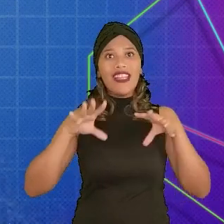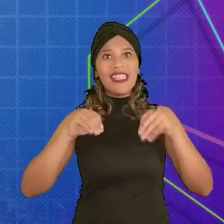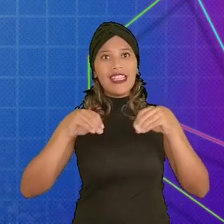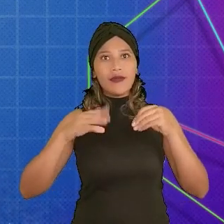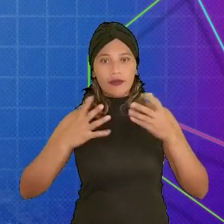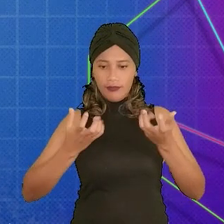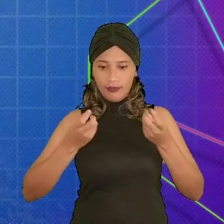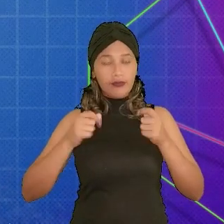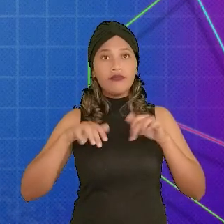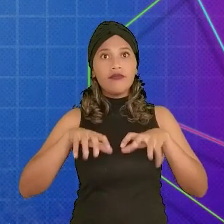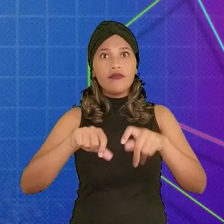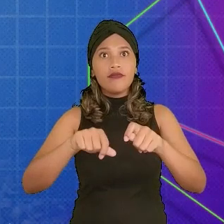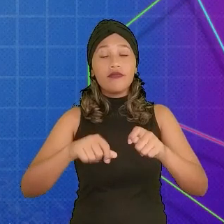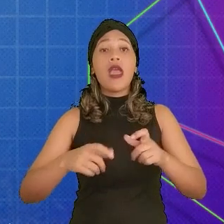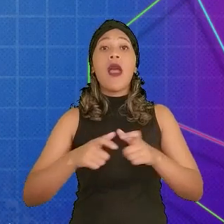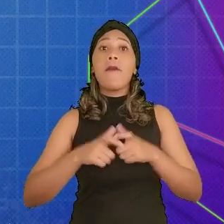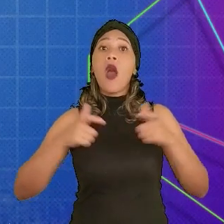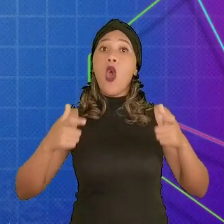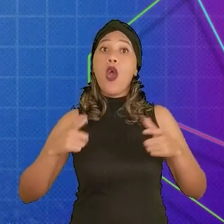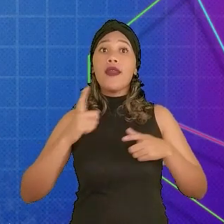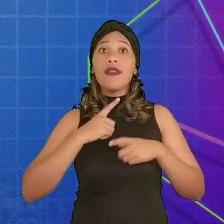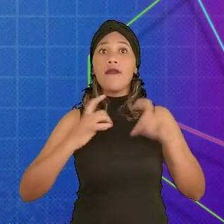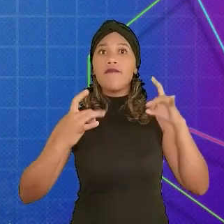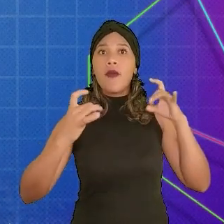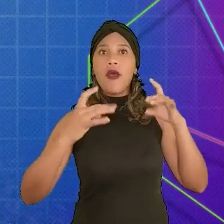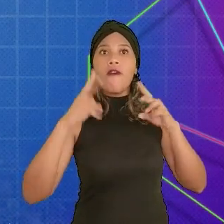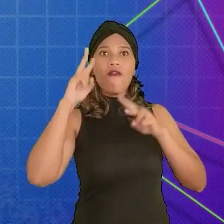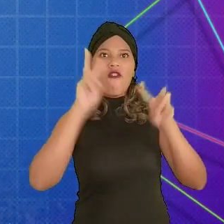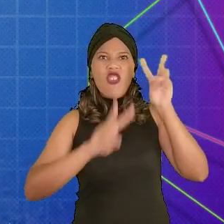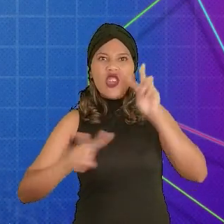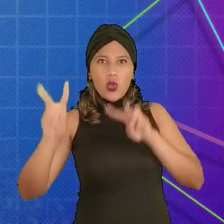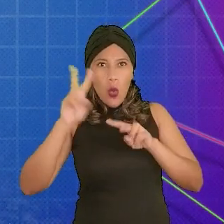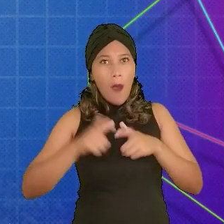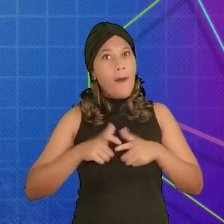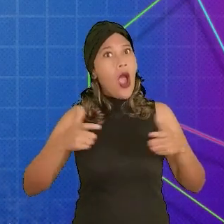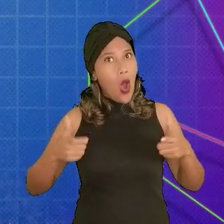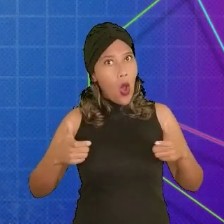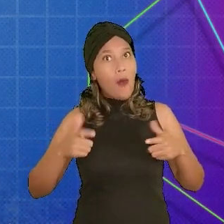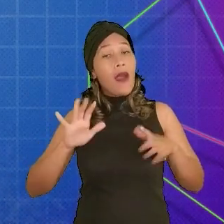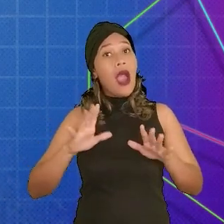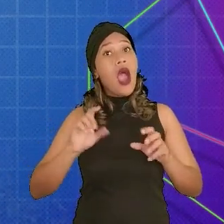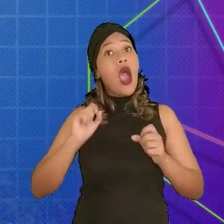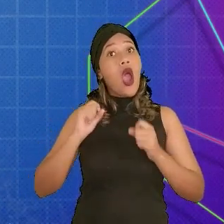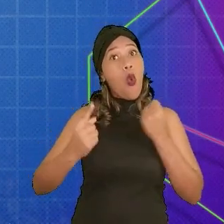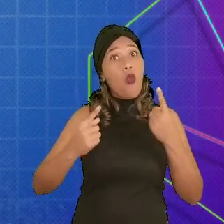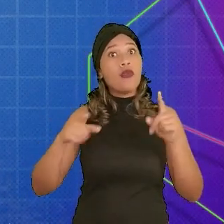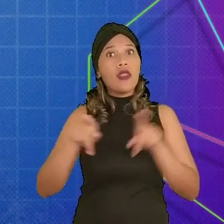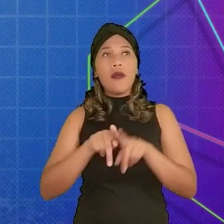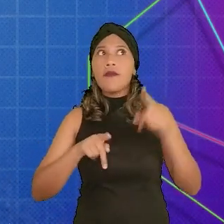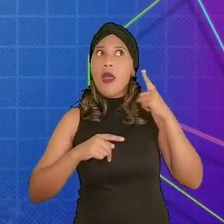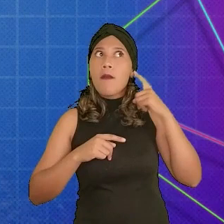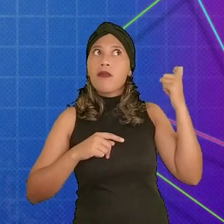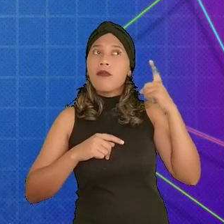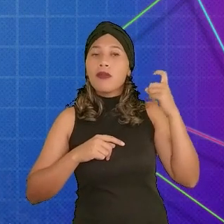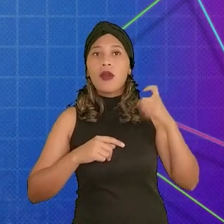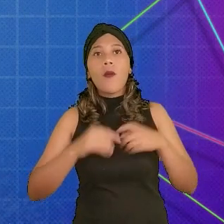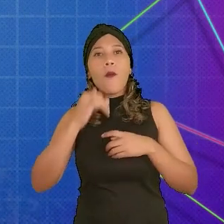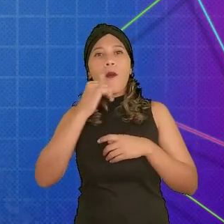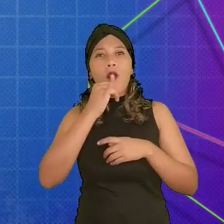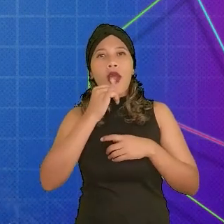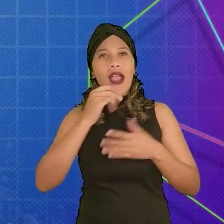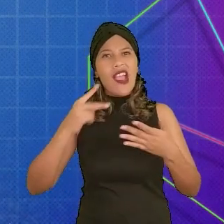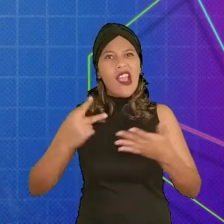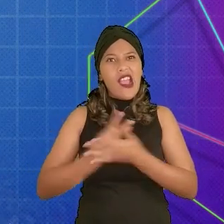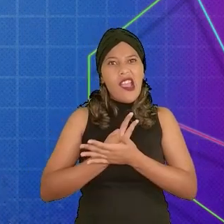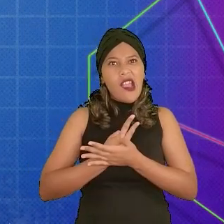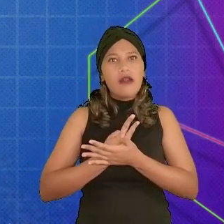jogos. A maioria dos jogos possuem um sistema de feedback visual, porém, alguns podem ser auditivos, quando um jogador